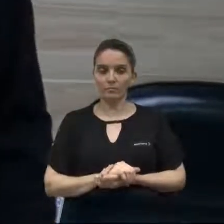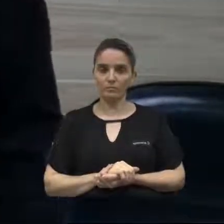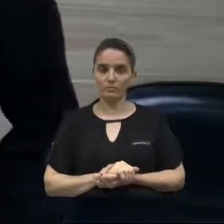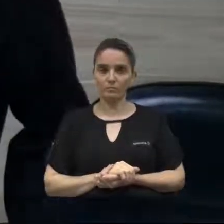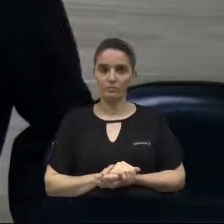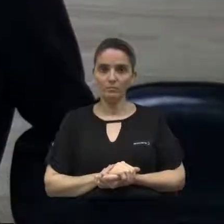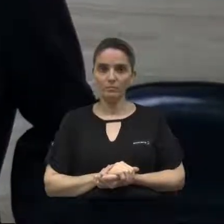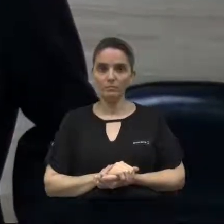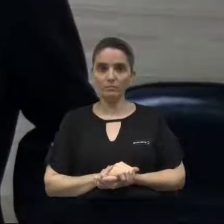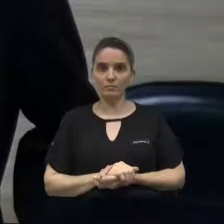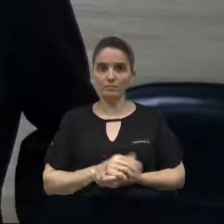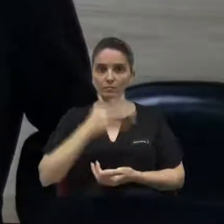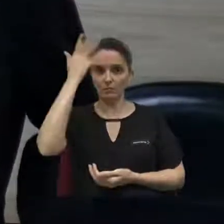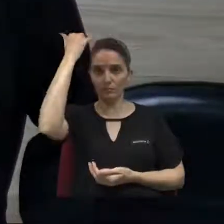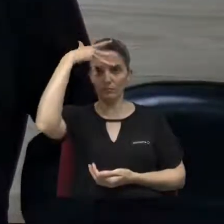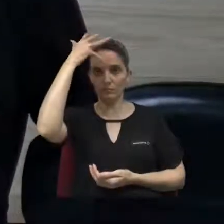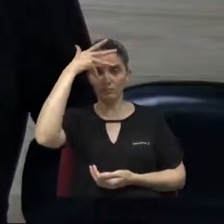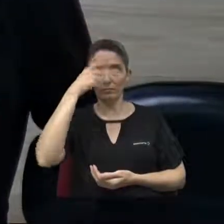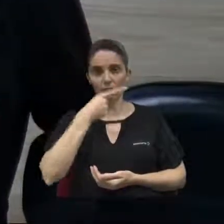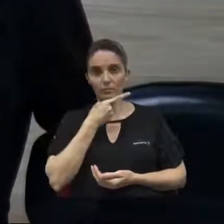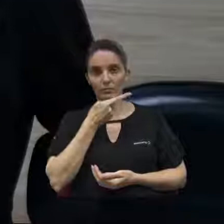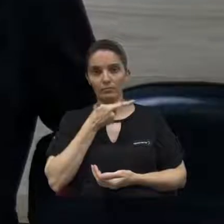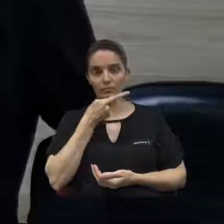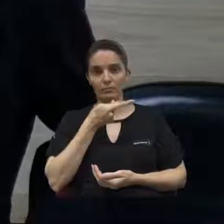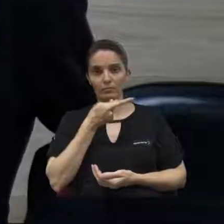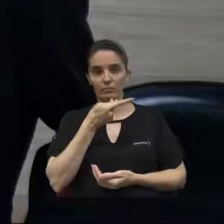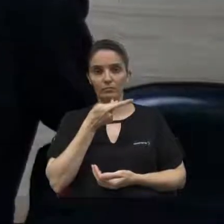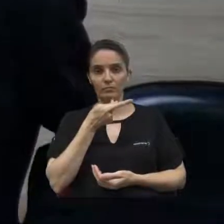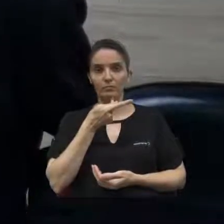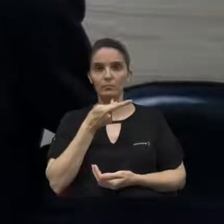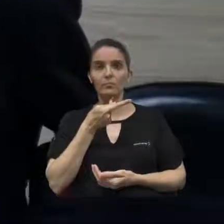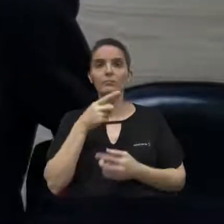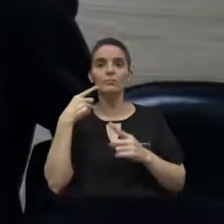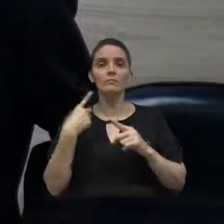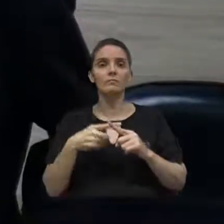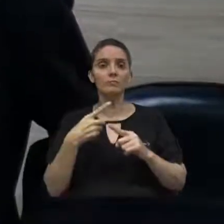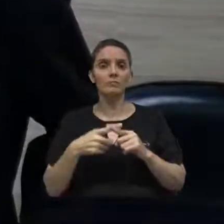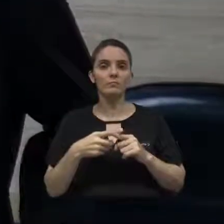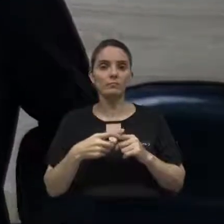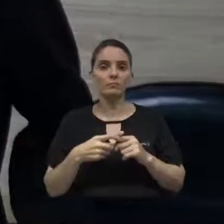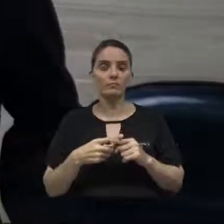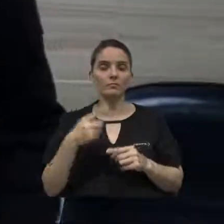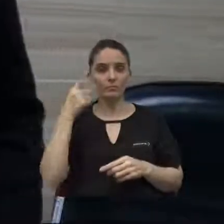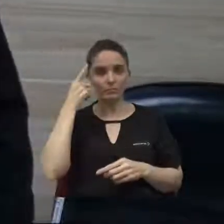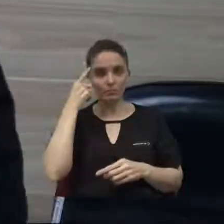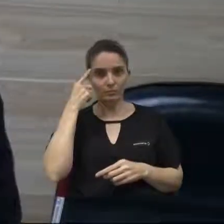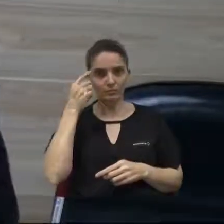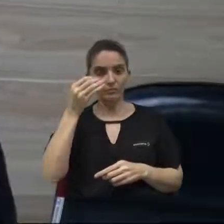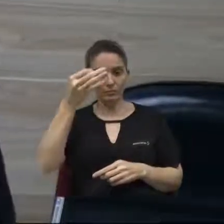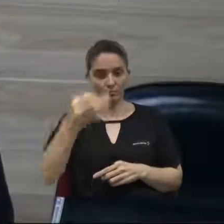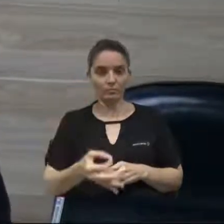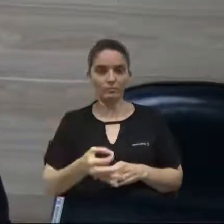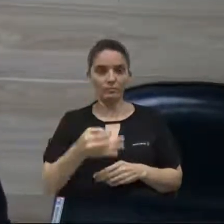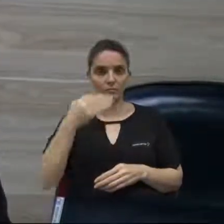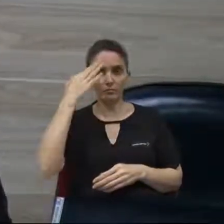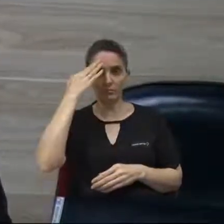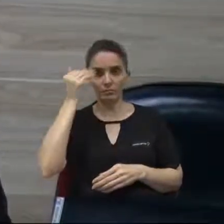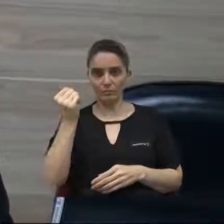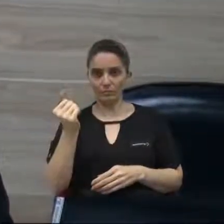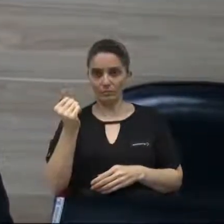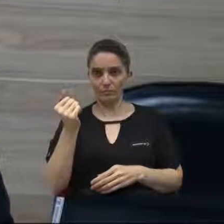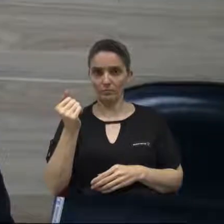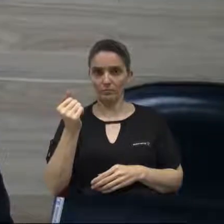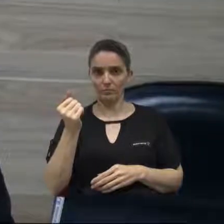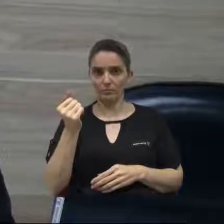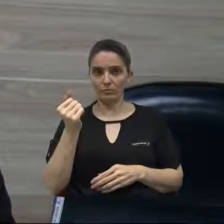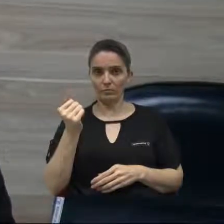E vou colocar aos senhores isso, porque acho que é justo que o saibam, que